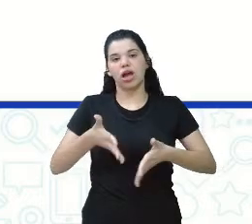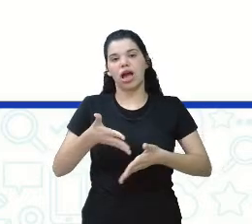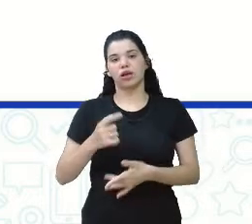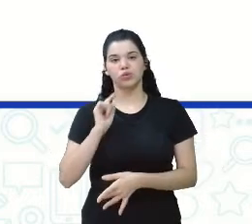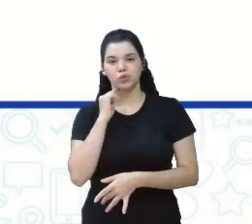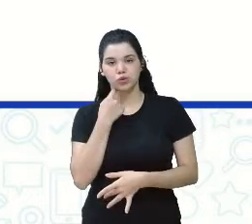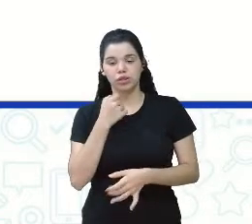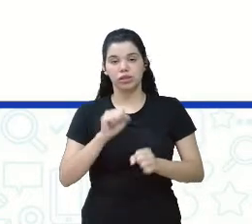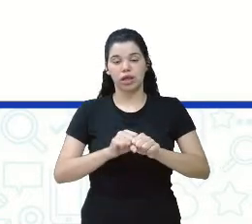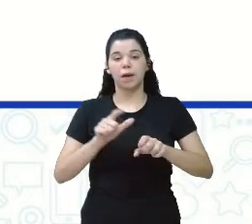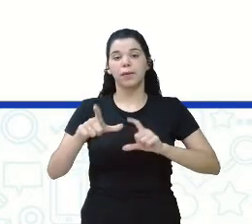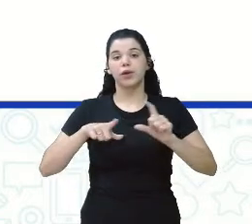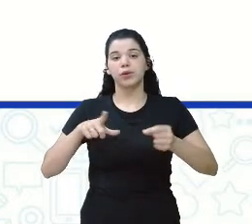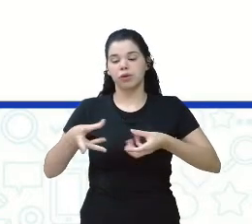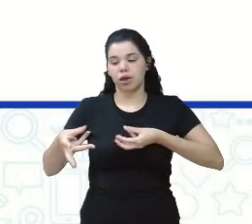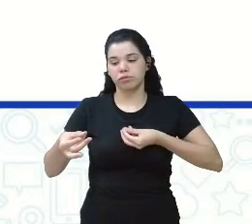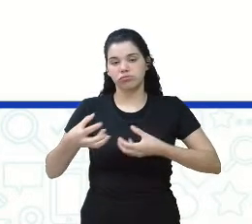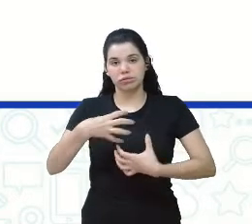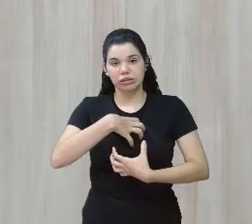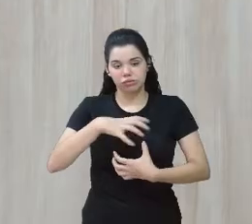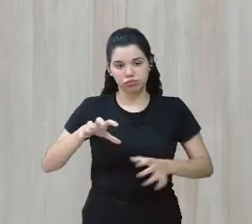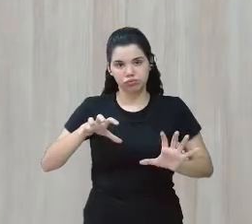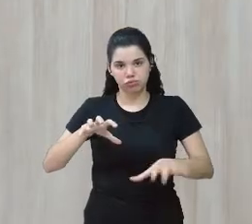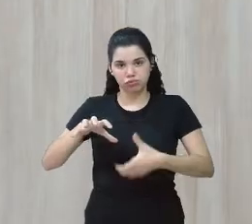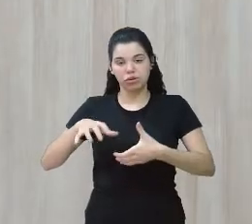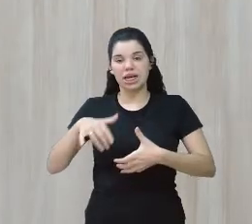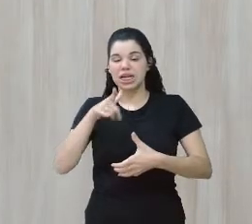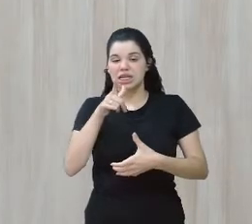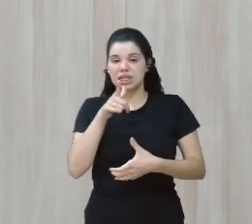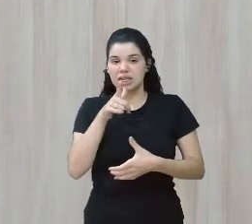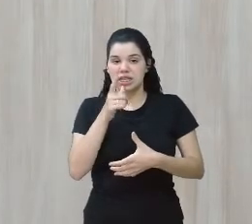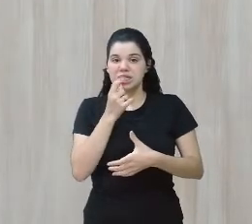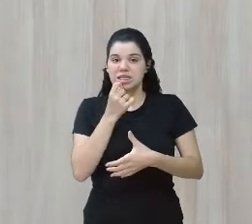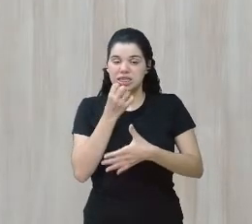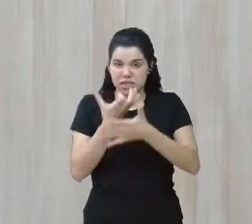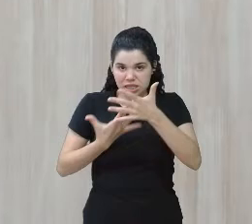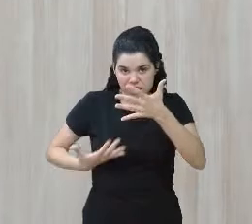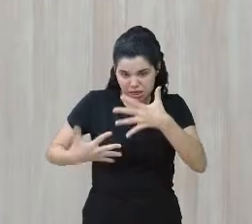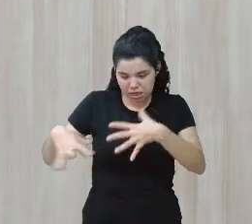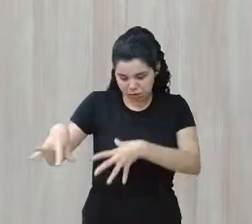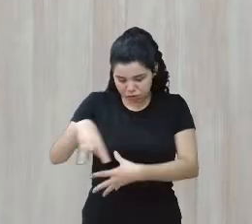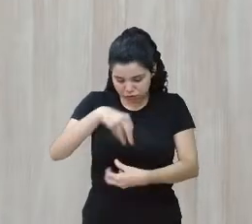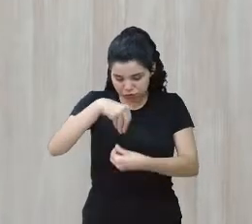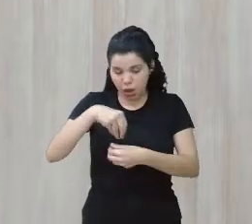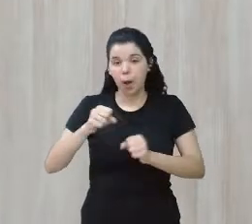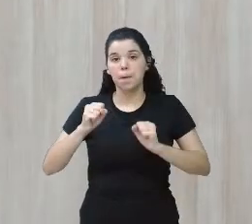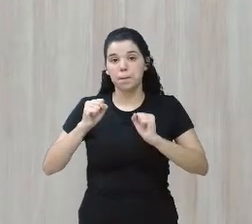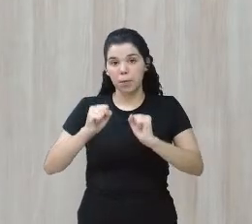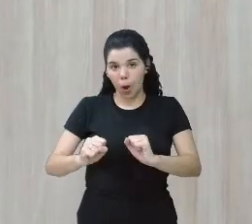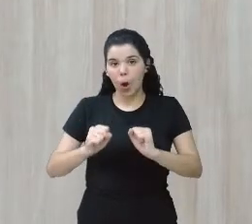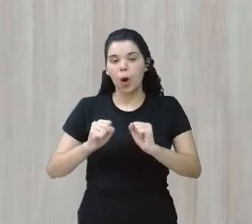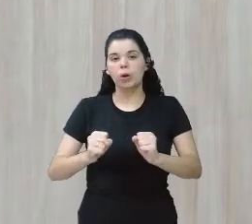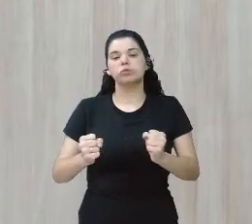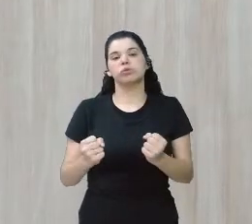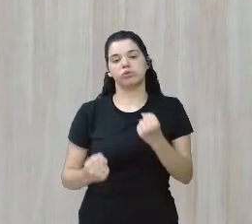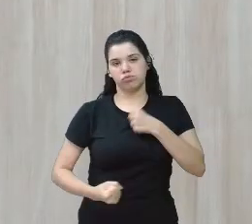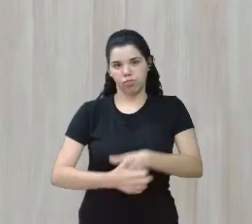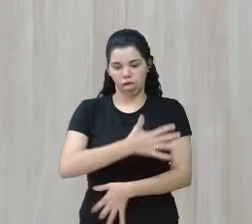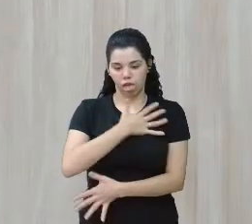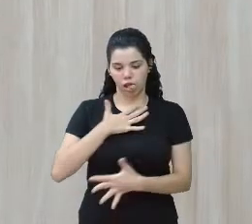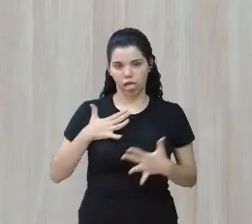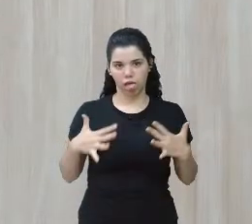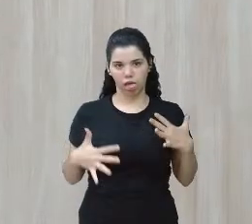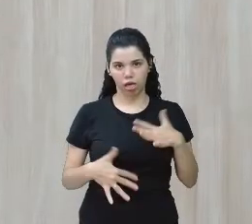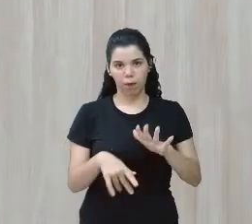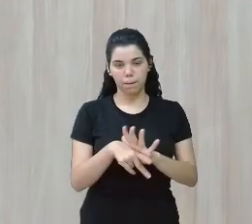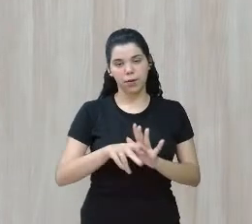também transfusões de sangue. Então, são essas outras medidas que podem também contaminar as pessoas com